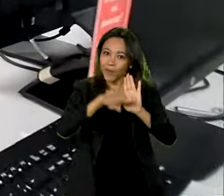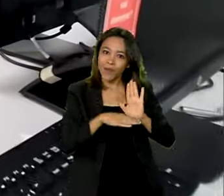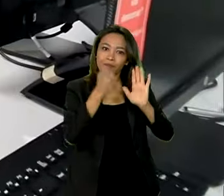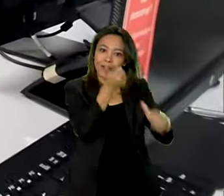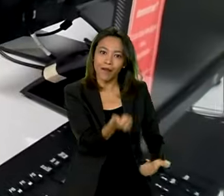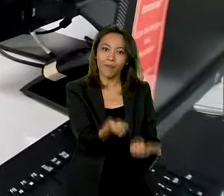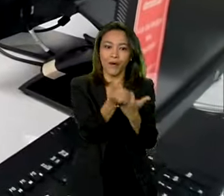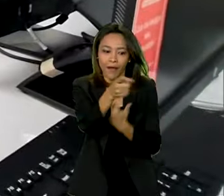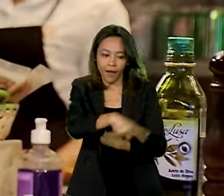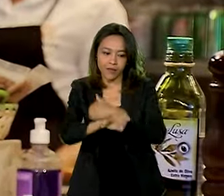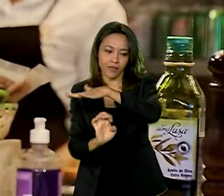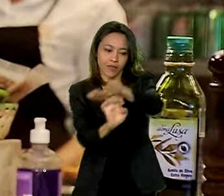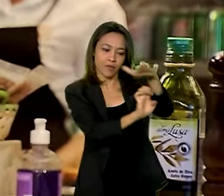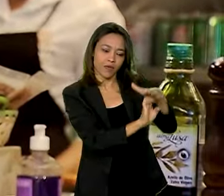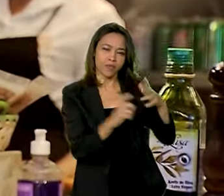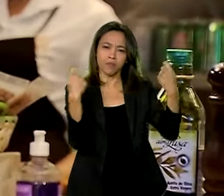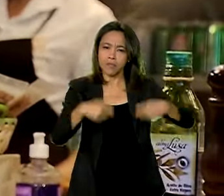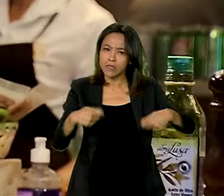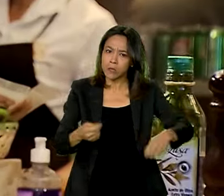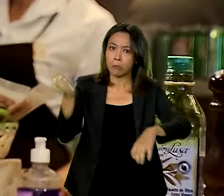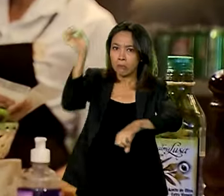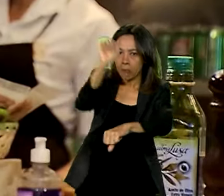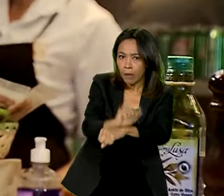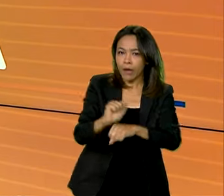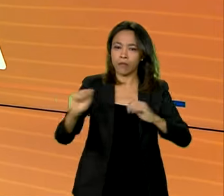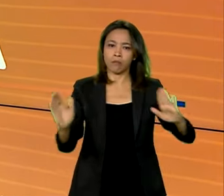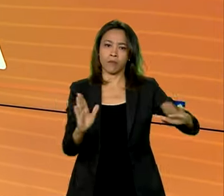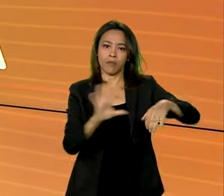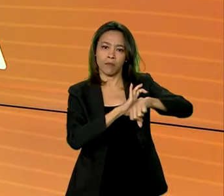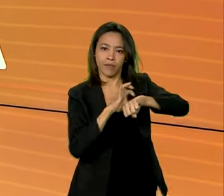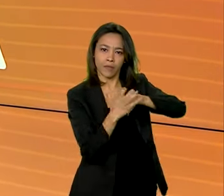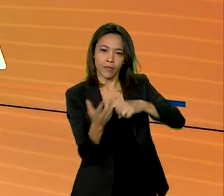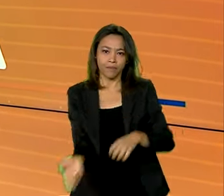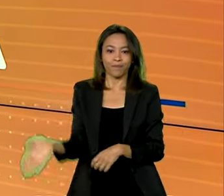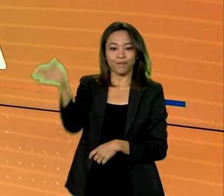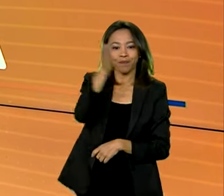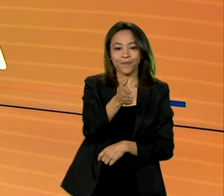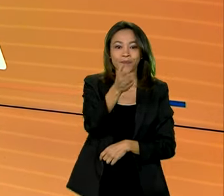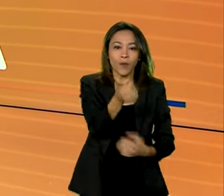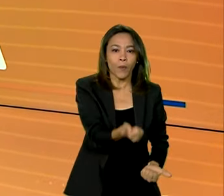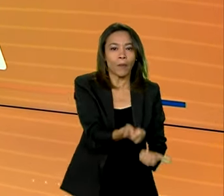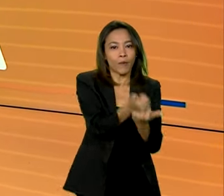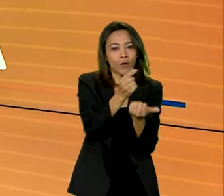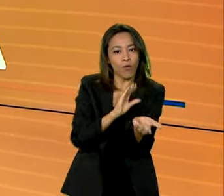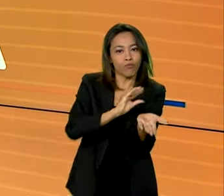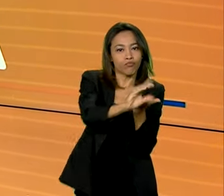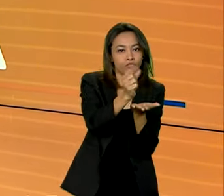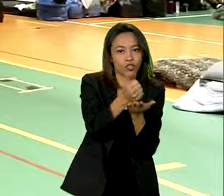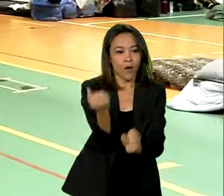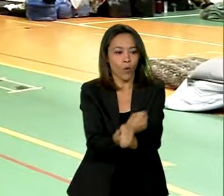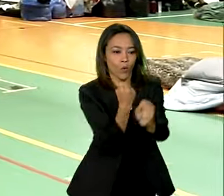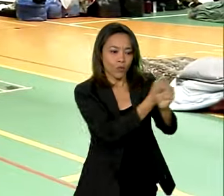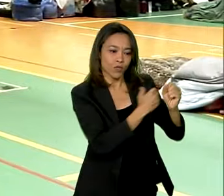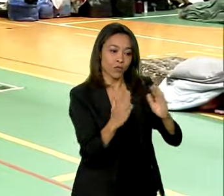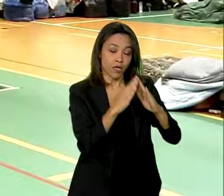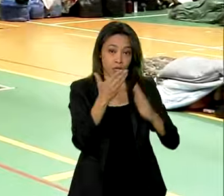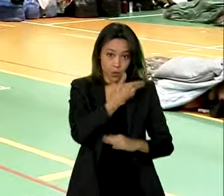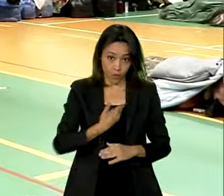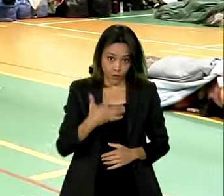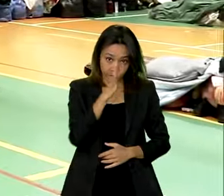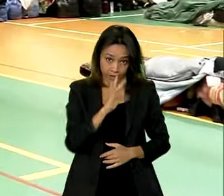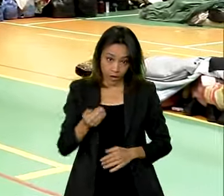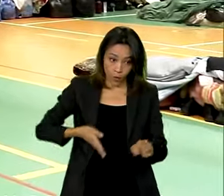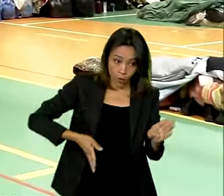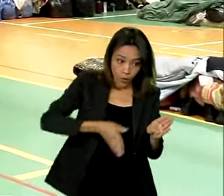empresas que tiveram de paralisar as atividades durante a pandemia. Auxílio Reconstrução. Governo Federal orienta prefeituras do